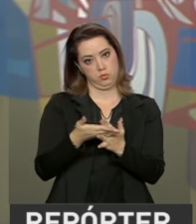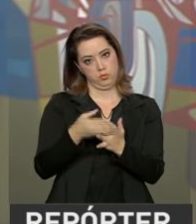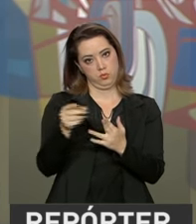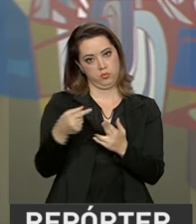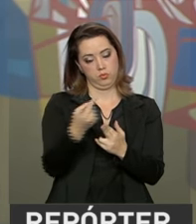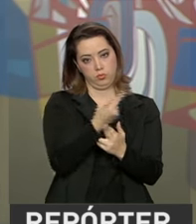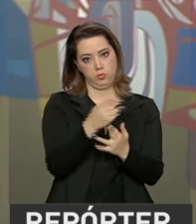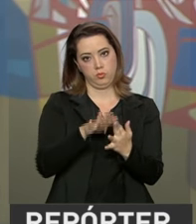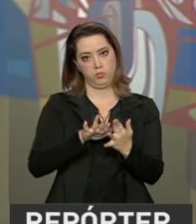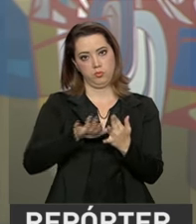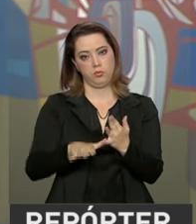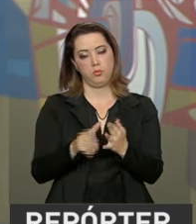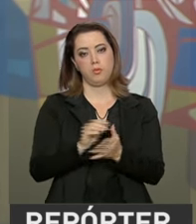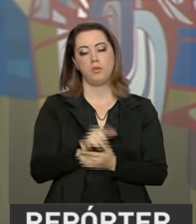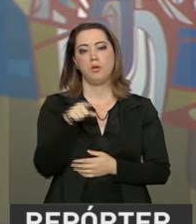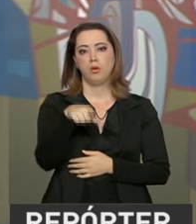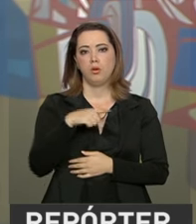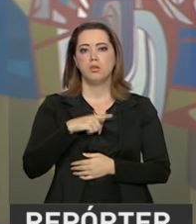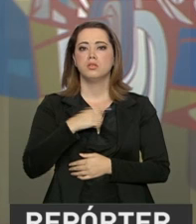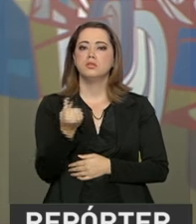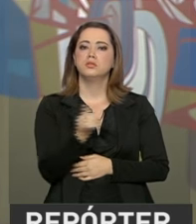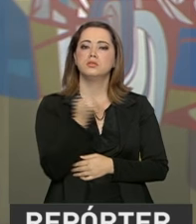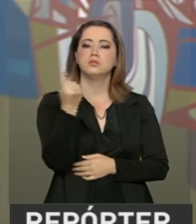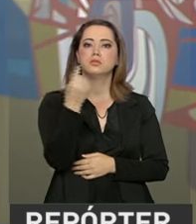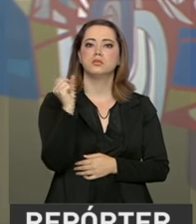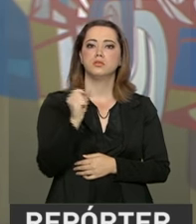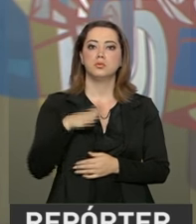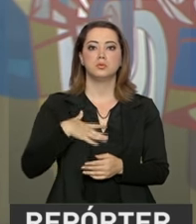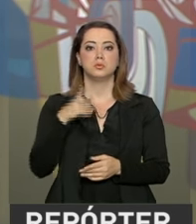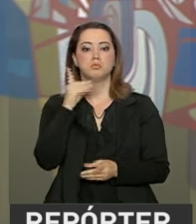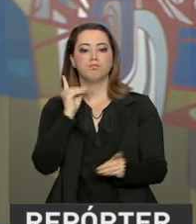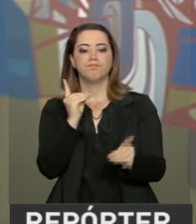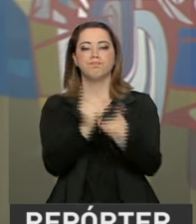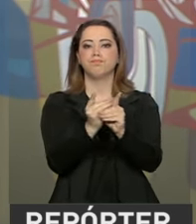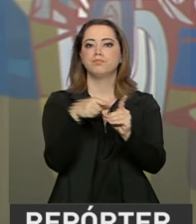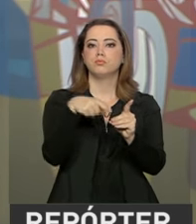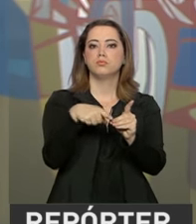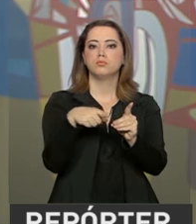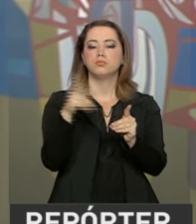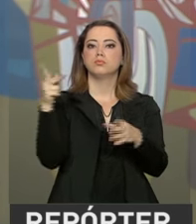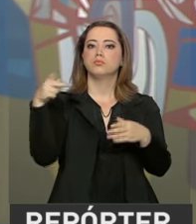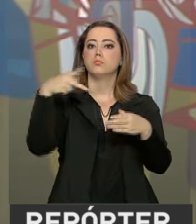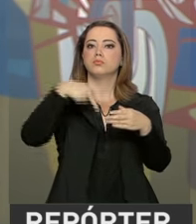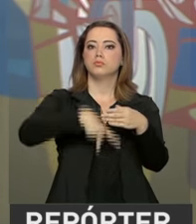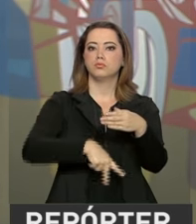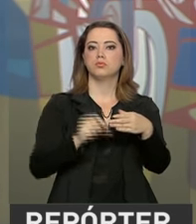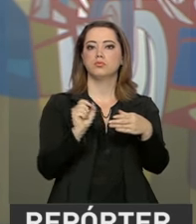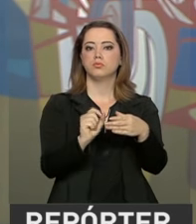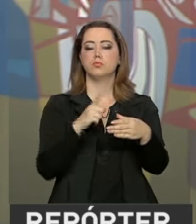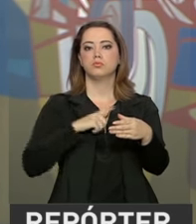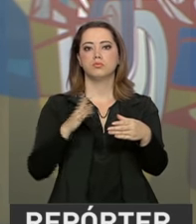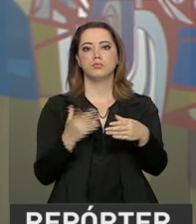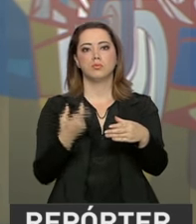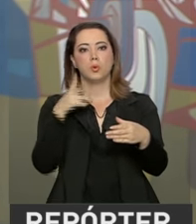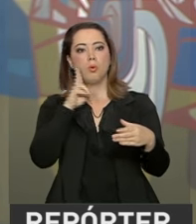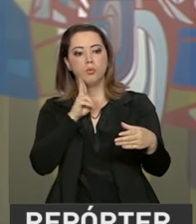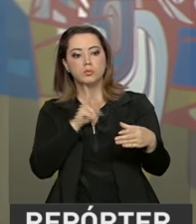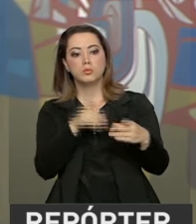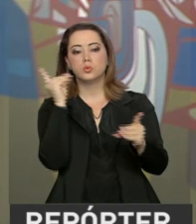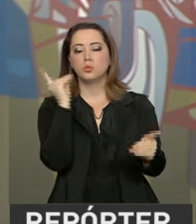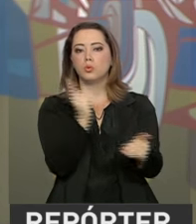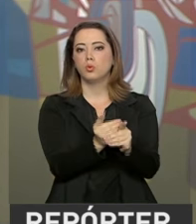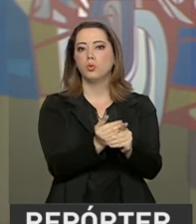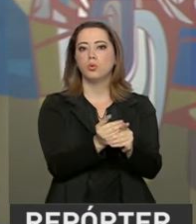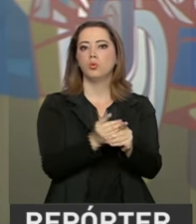BMS8, ocorreu recentemente uma das maiores descobertas de petróleo do mundo, que é considerada uma das maiores descobertas de